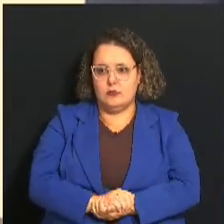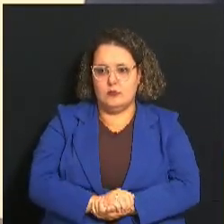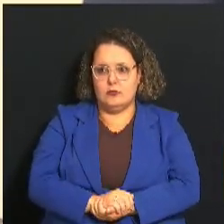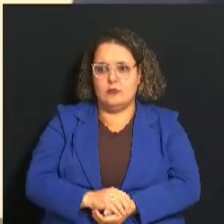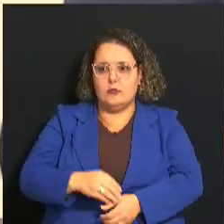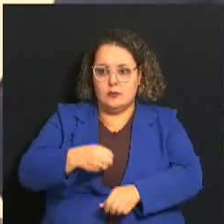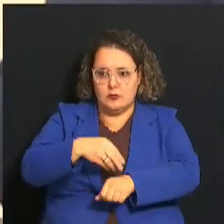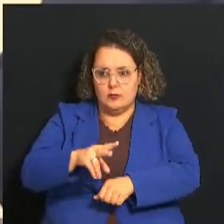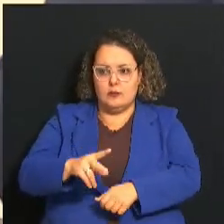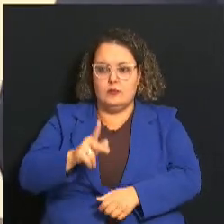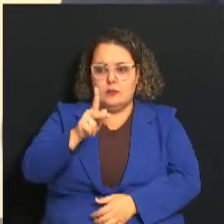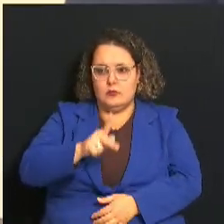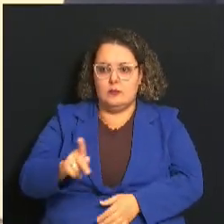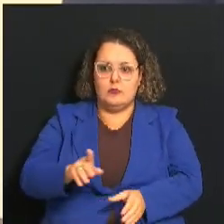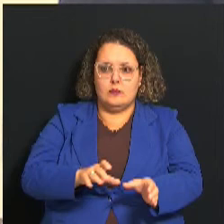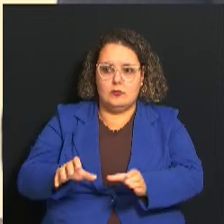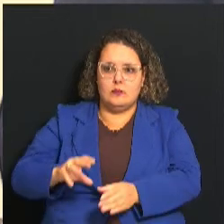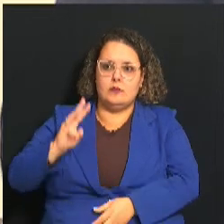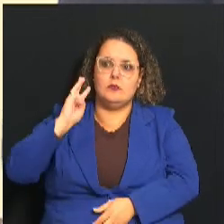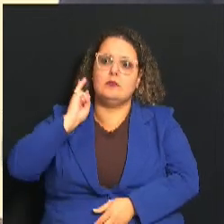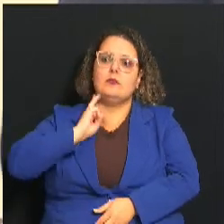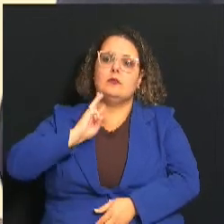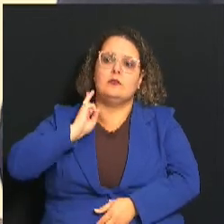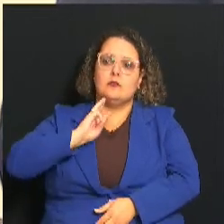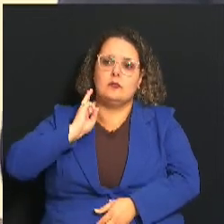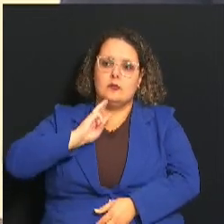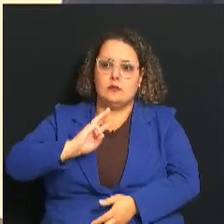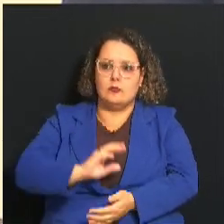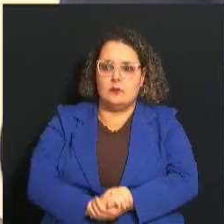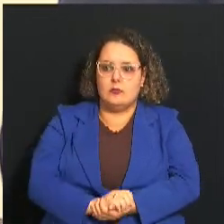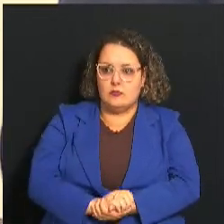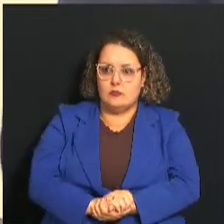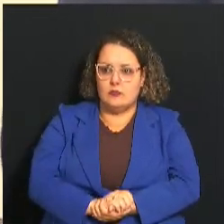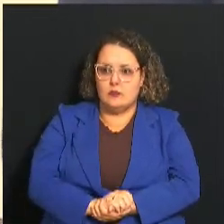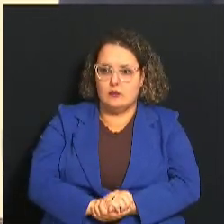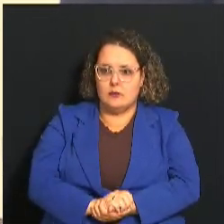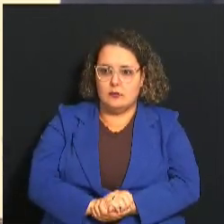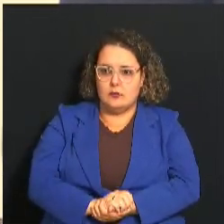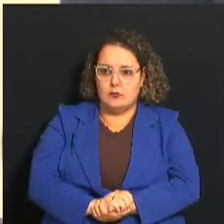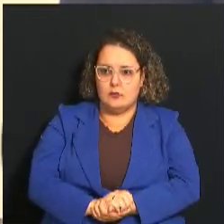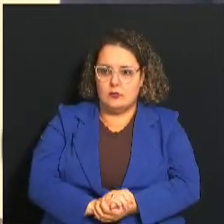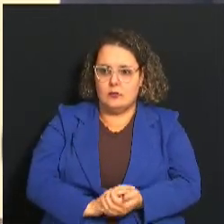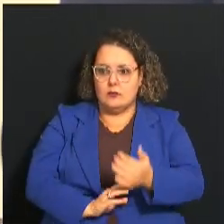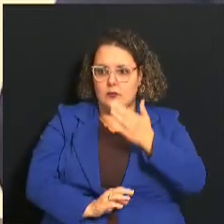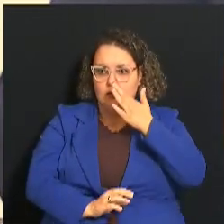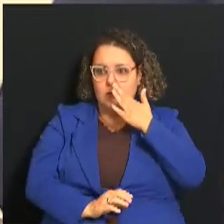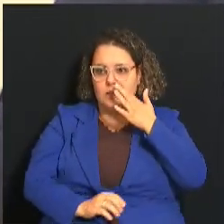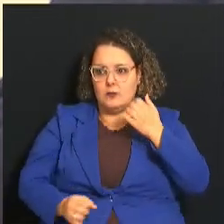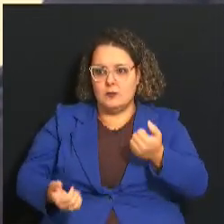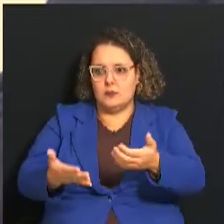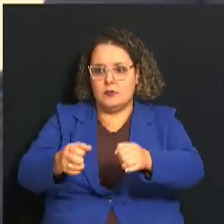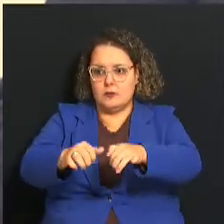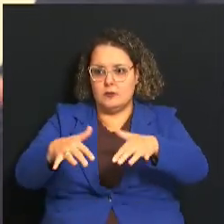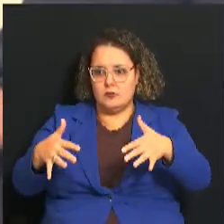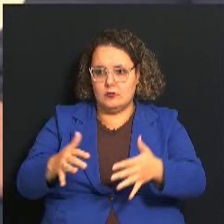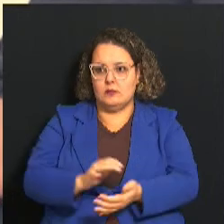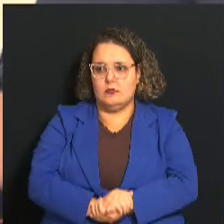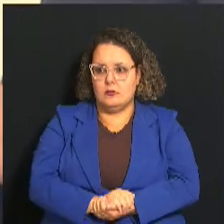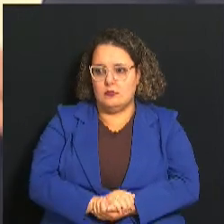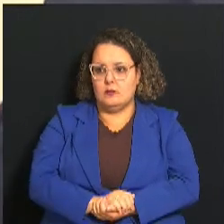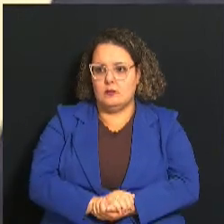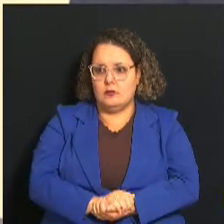do vice-coordenador, o vereador Cecílio Santos. Eu podia nomear direto, mas eu trago aqui também, né, se não houver,